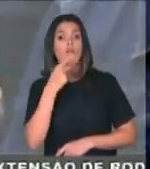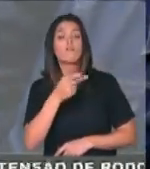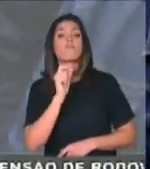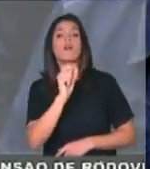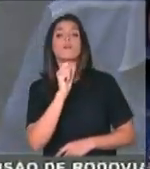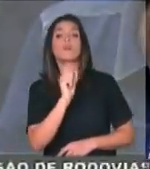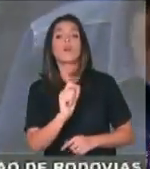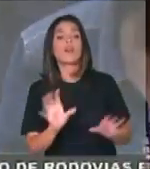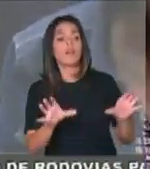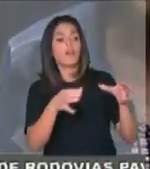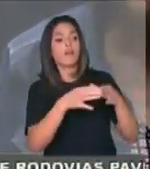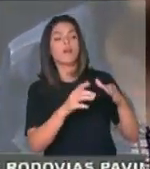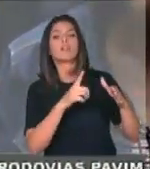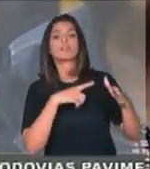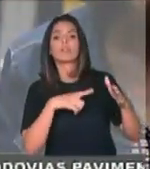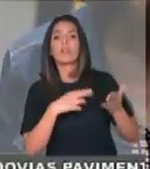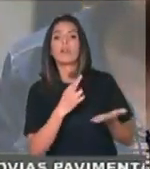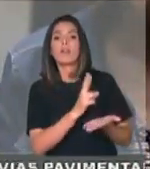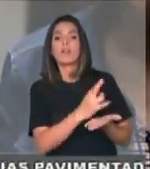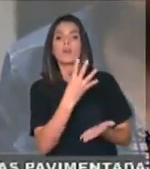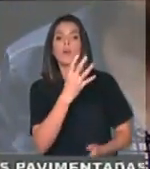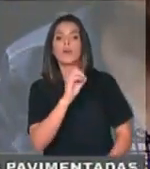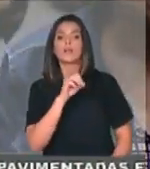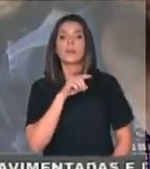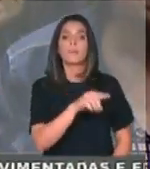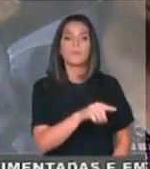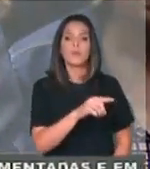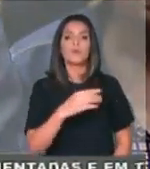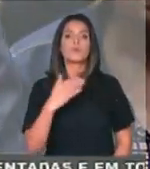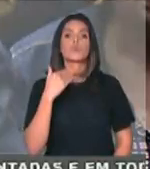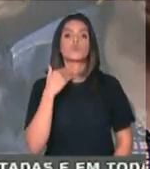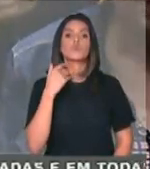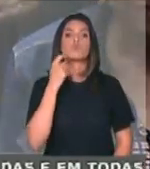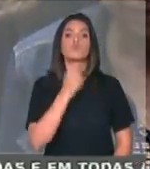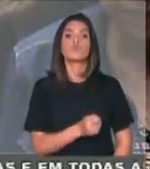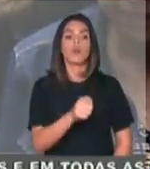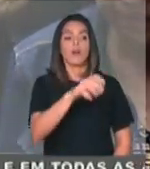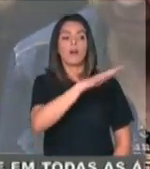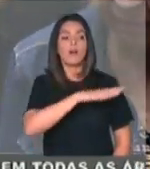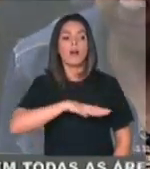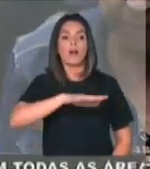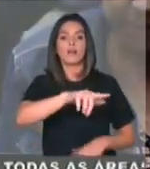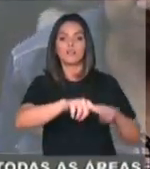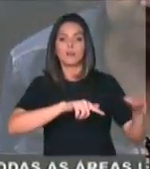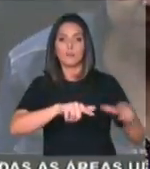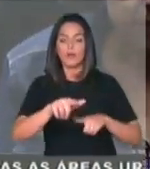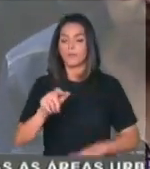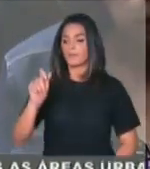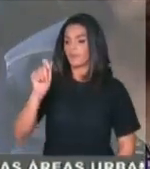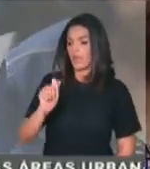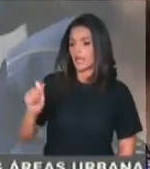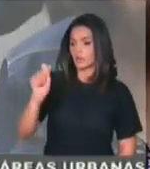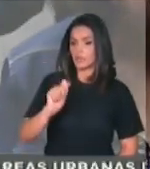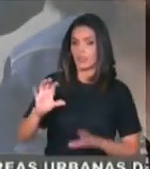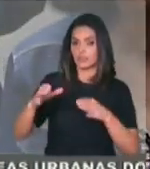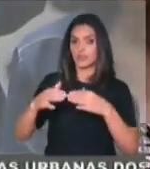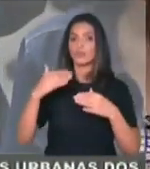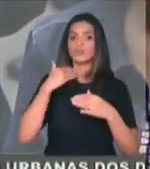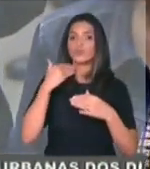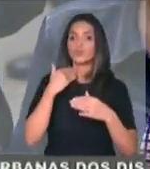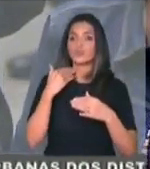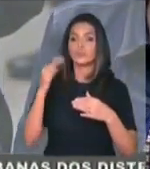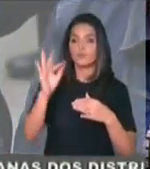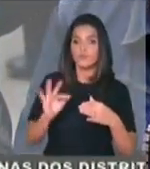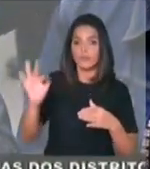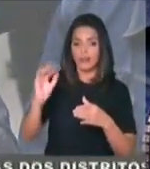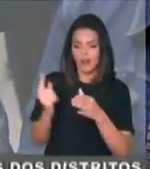de 40 mil magistrados na área do trabalho, associações importantes como a Associação dos Juízes